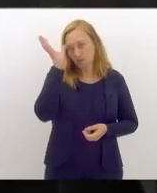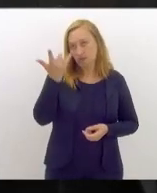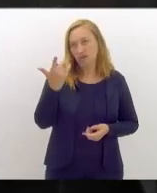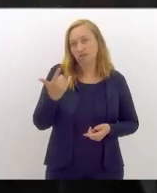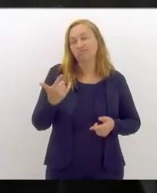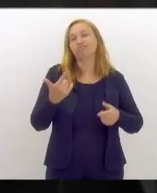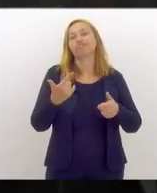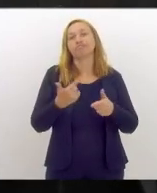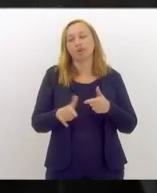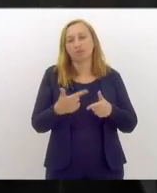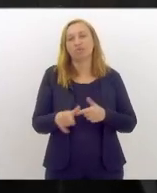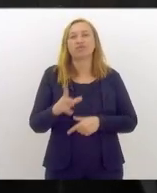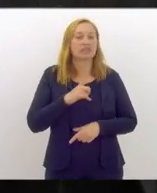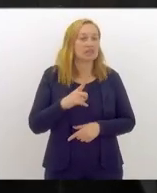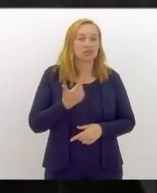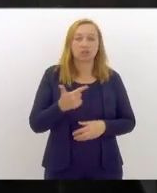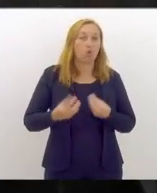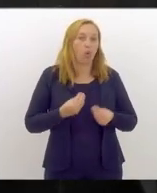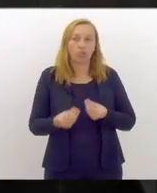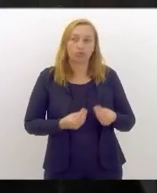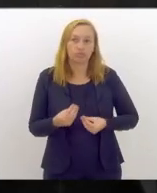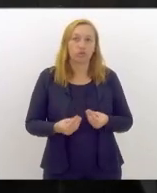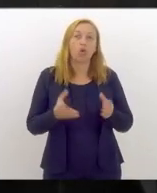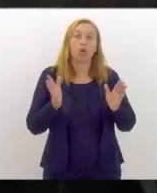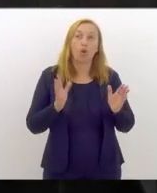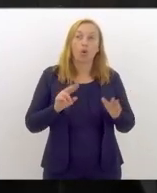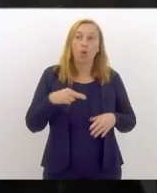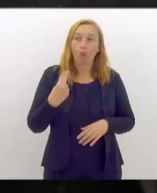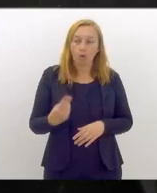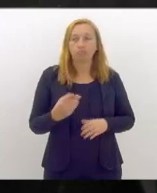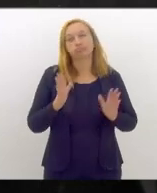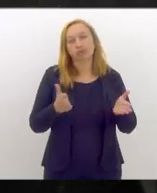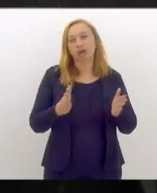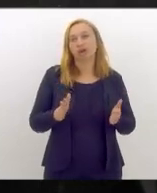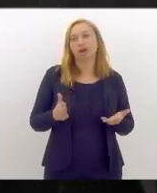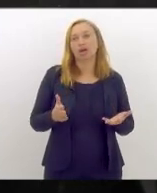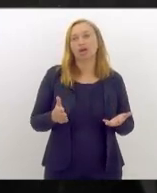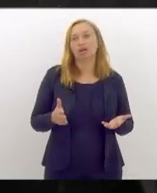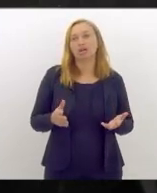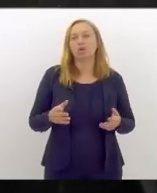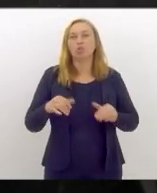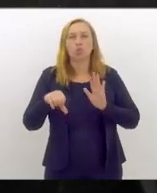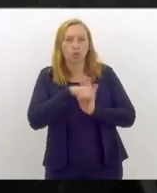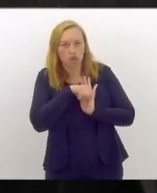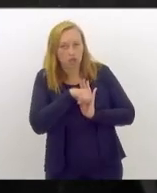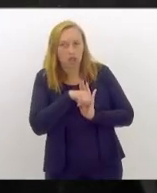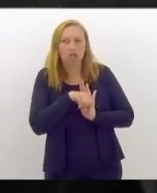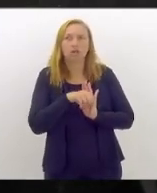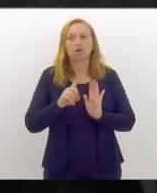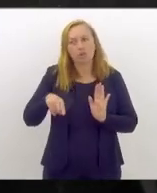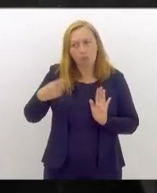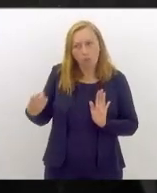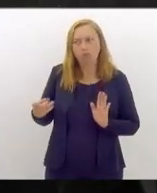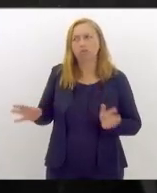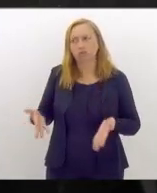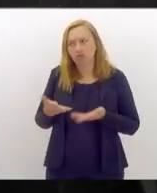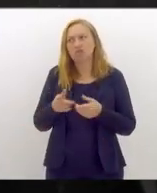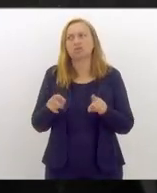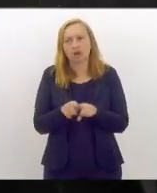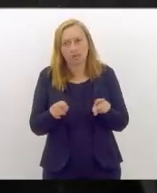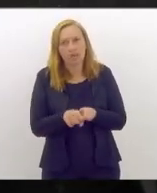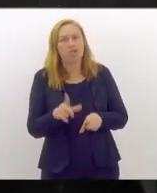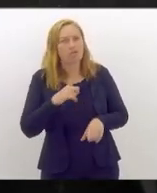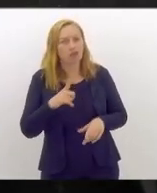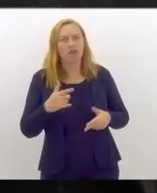gente vai ter esse conflito não tem jeito assim ou a gente claro que é que o crime tem outras motivações existe